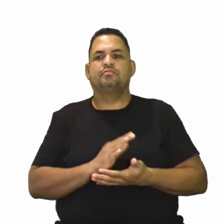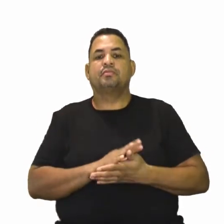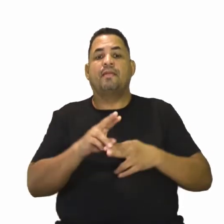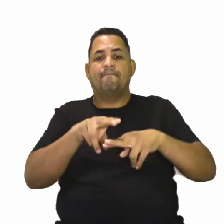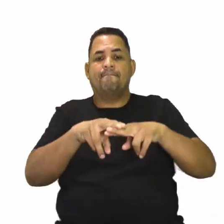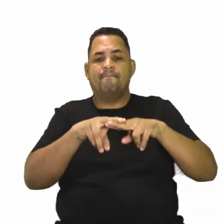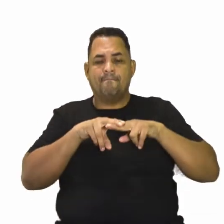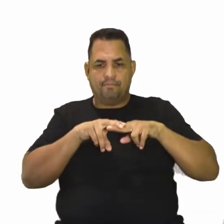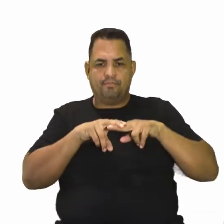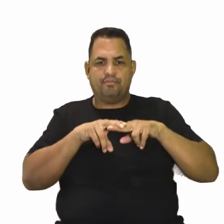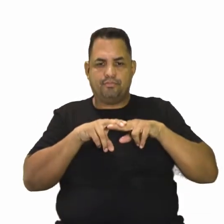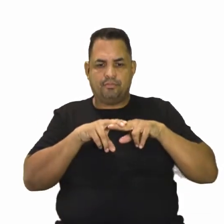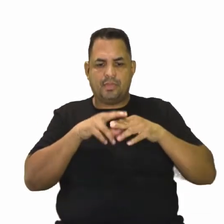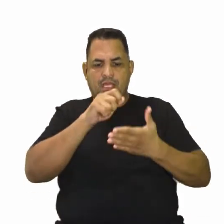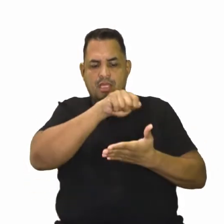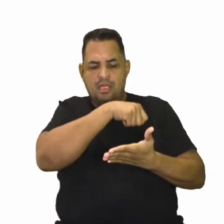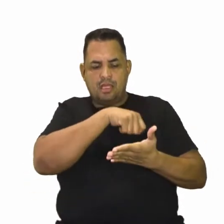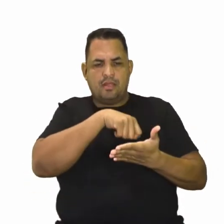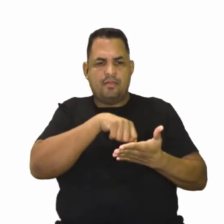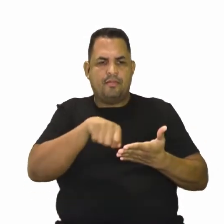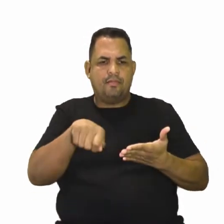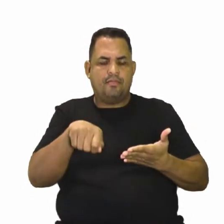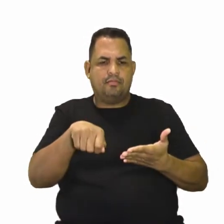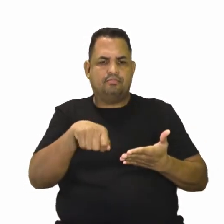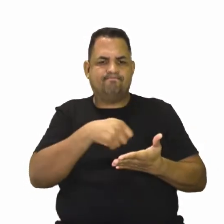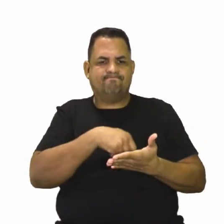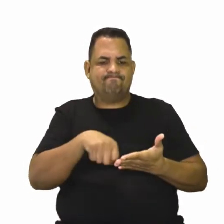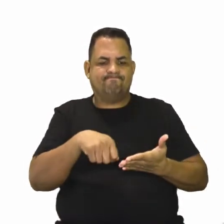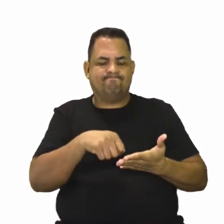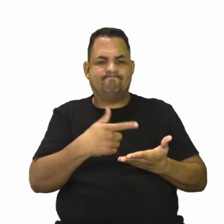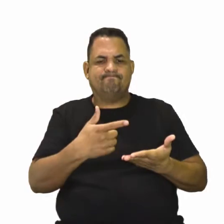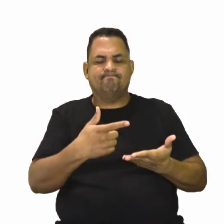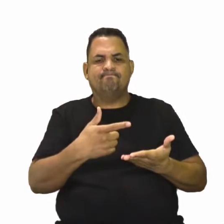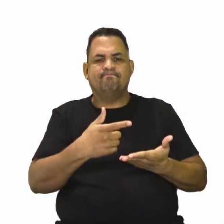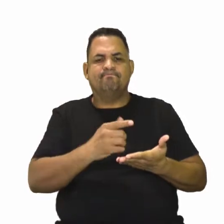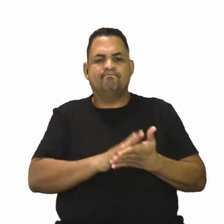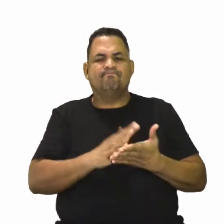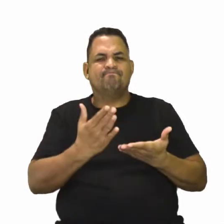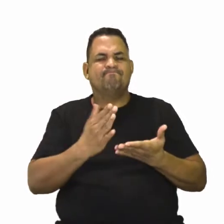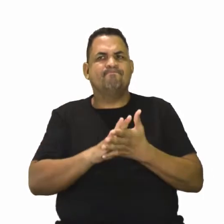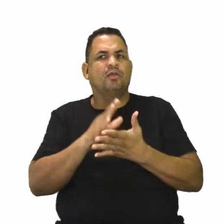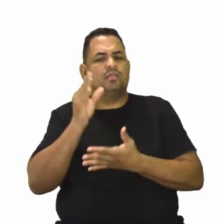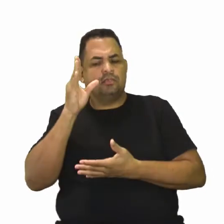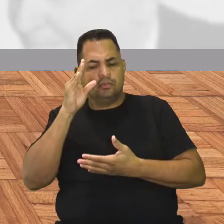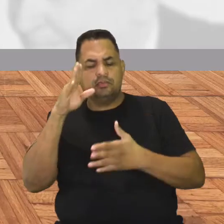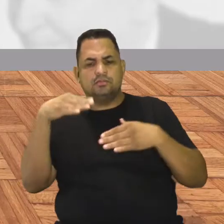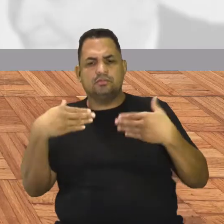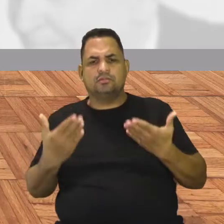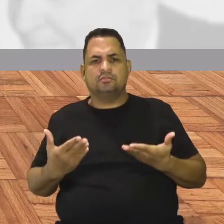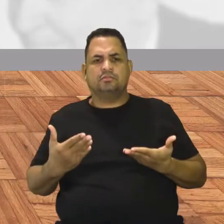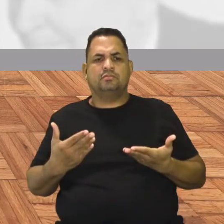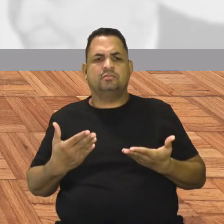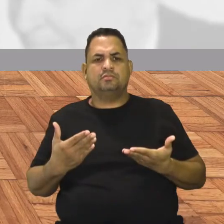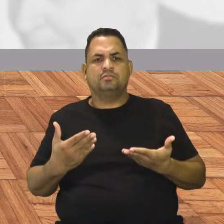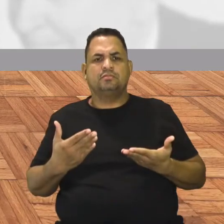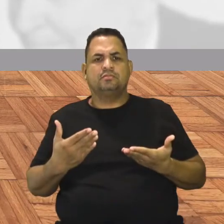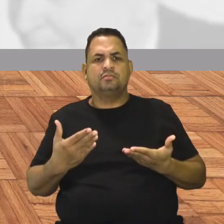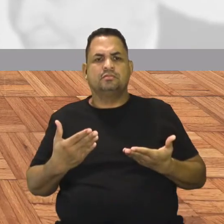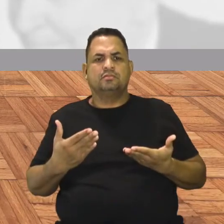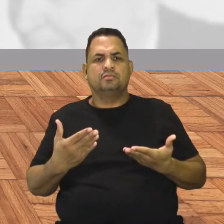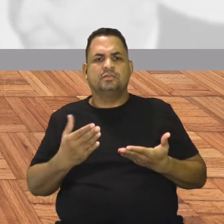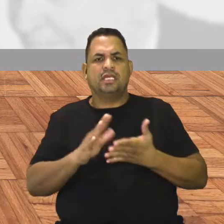isso que essa assinatura ela foi uma coisa interessante. Ela foi uma